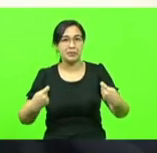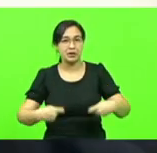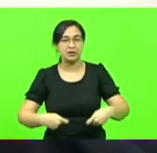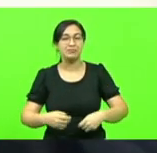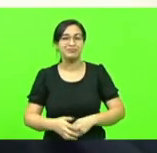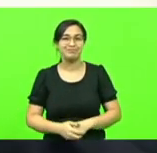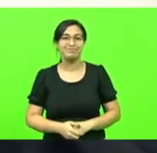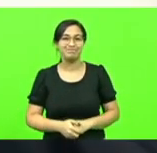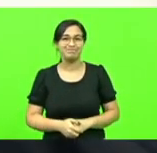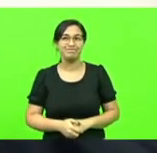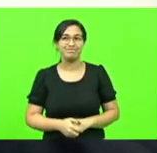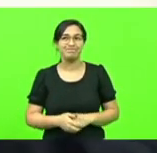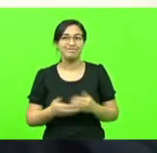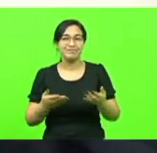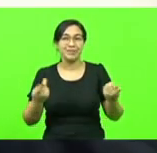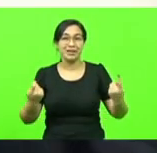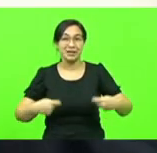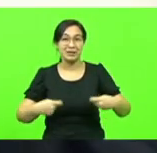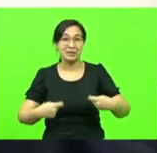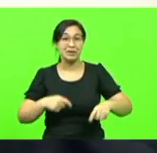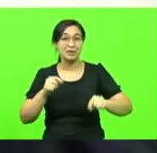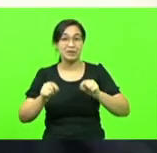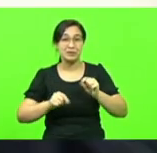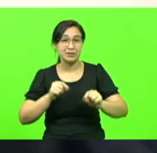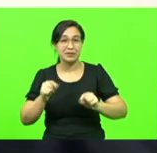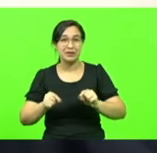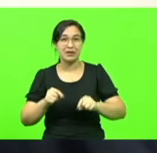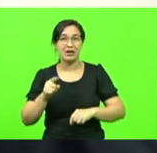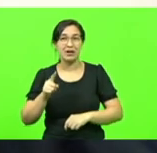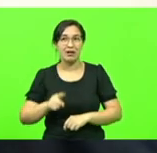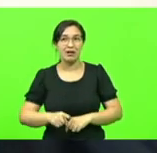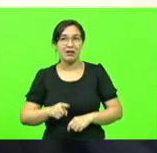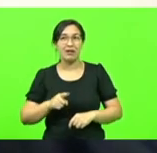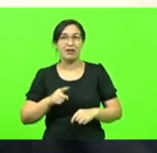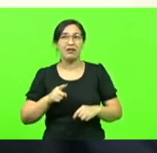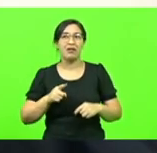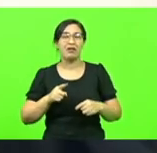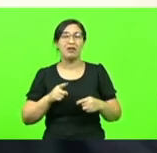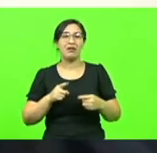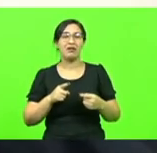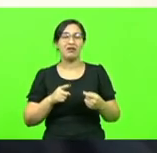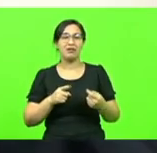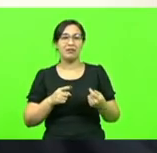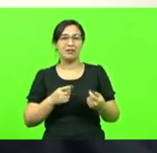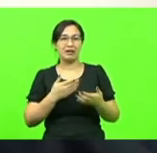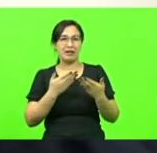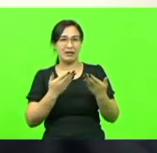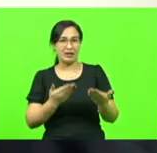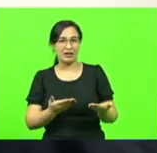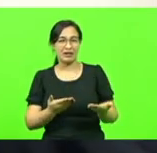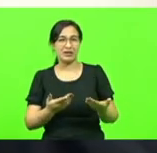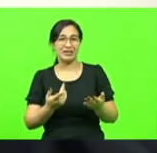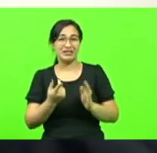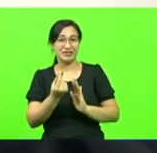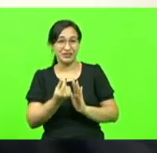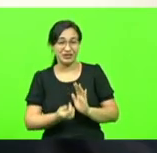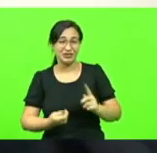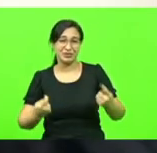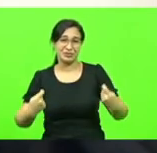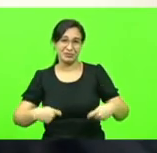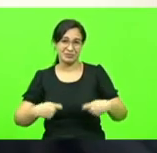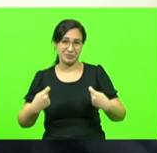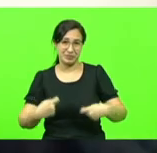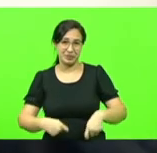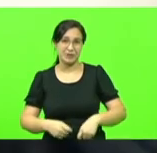necessidade. E essa necessidade, ela vem de encontro à condição financeira da instituição de realmente